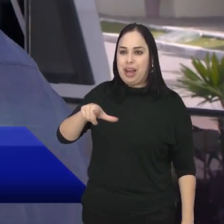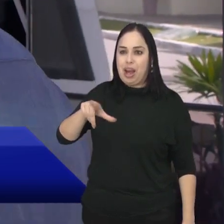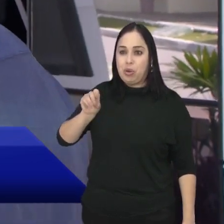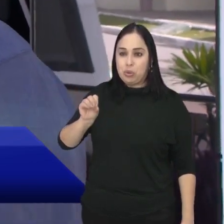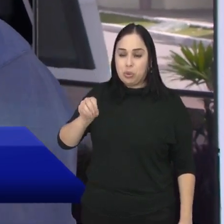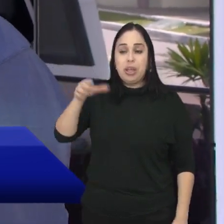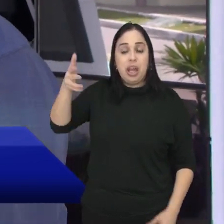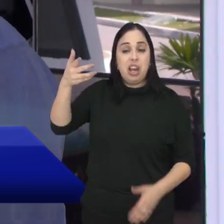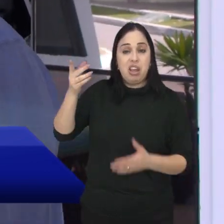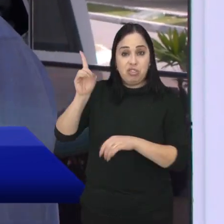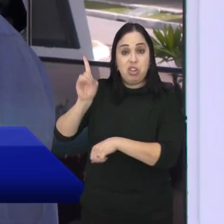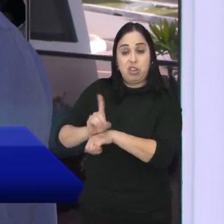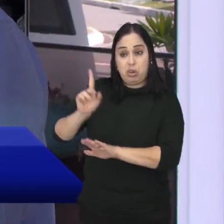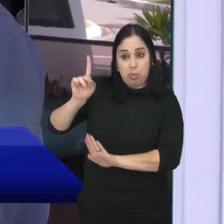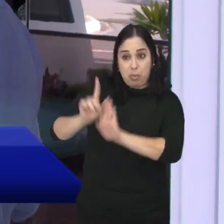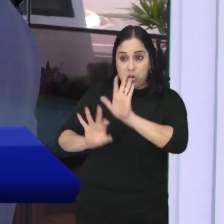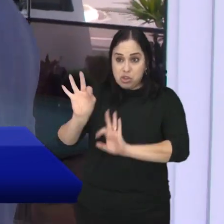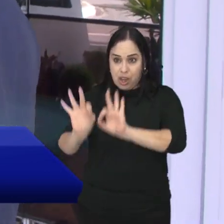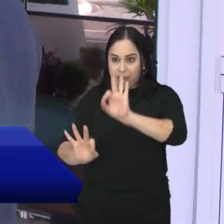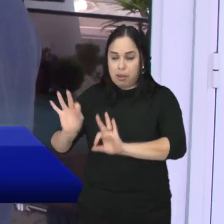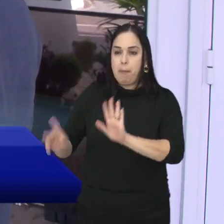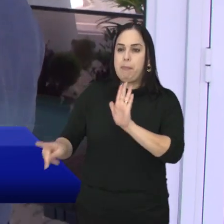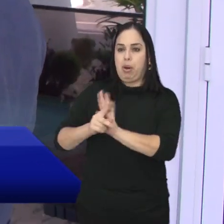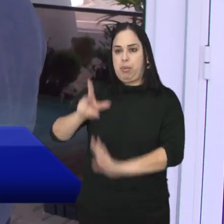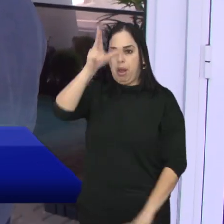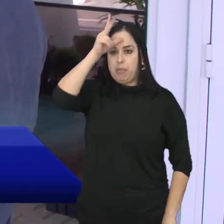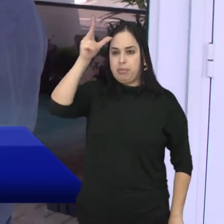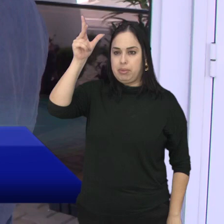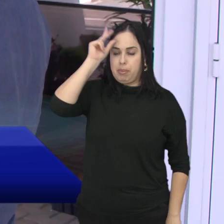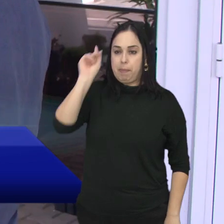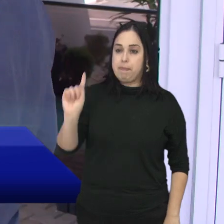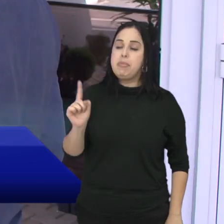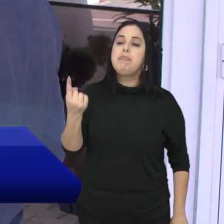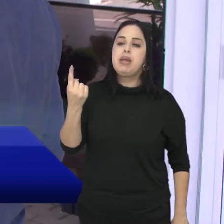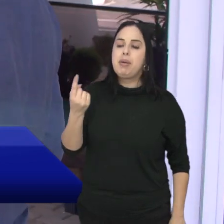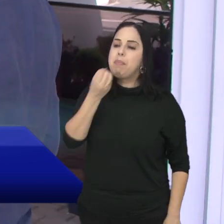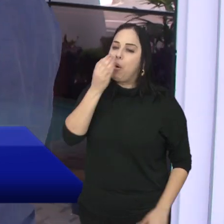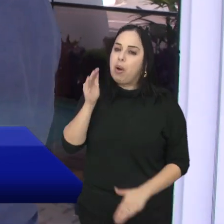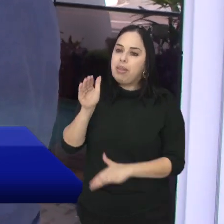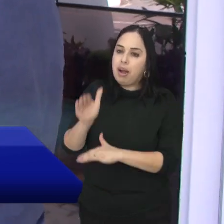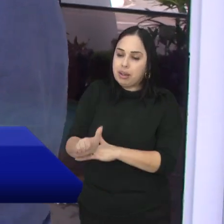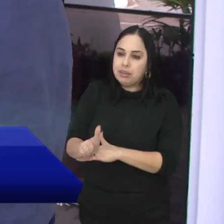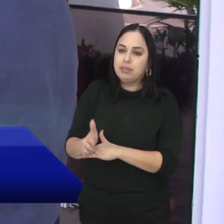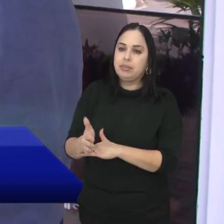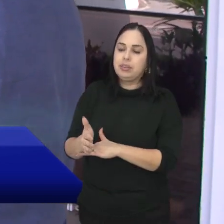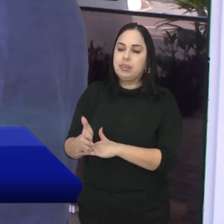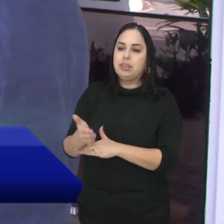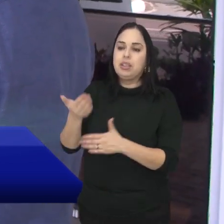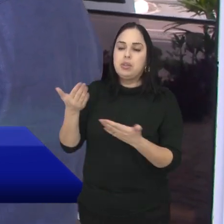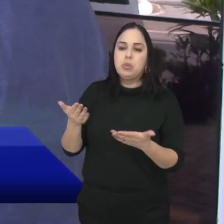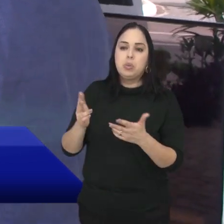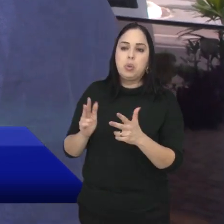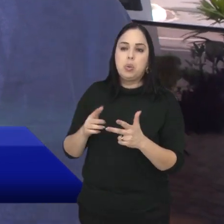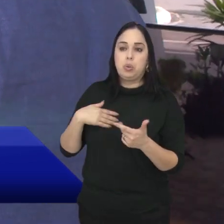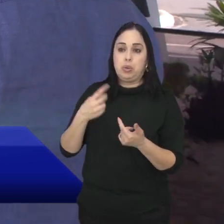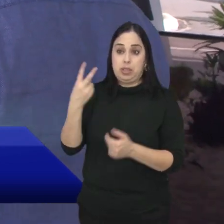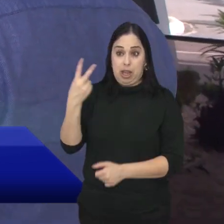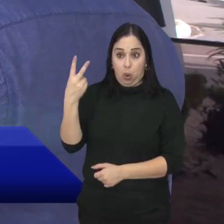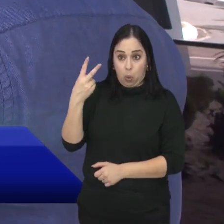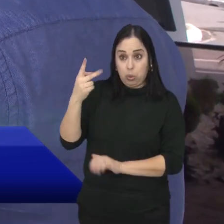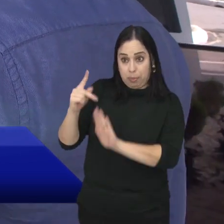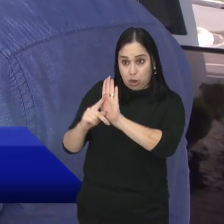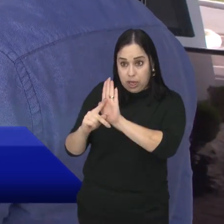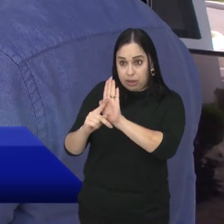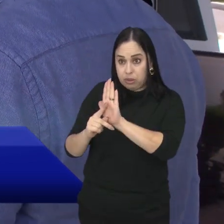que é o diretor de projetos aqui da Prefeitura. Primeiro, Ronaldo, boa tarde para você. Quando a gente fala dessa